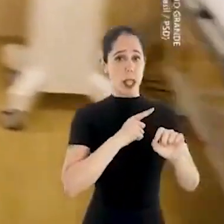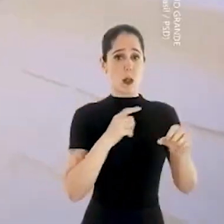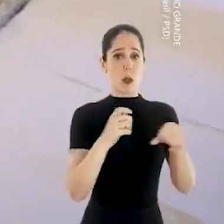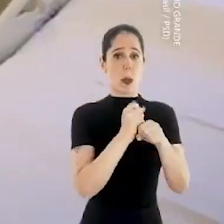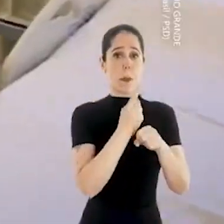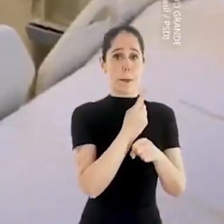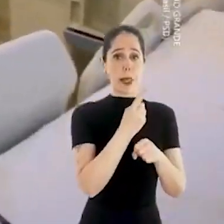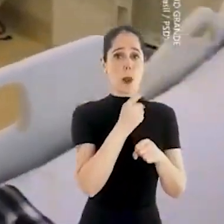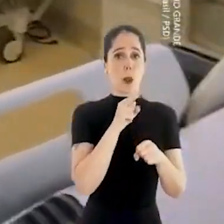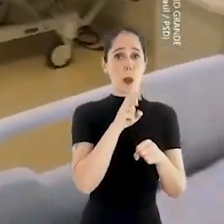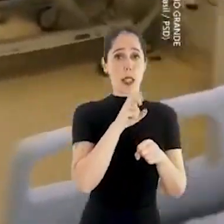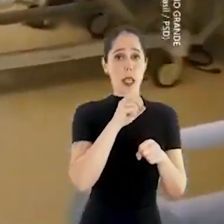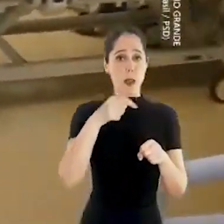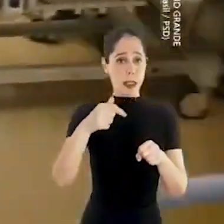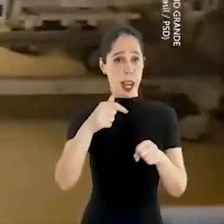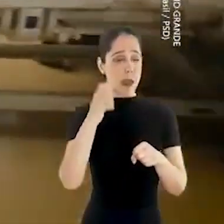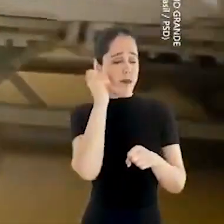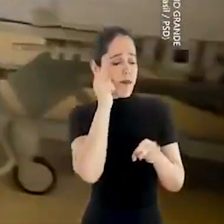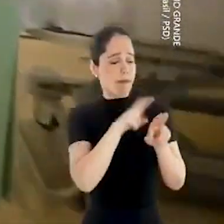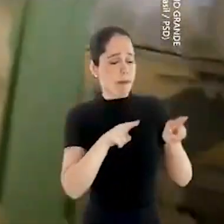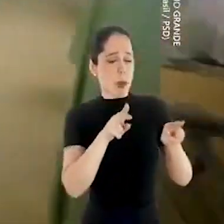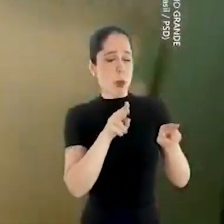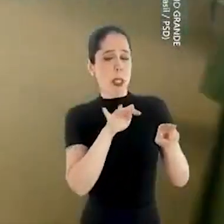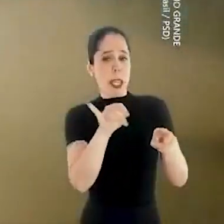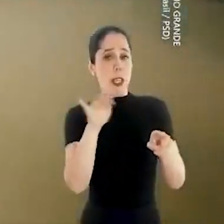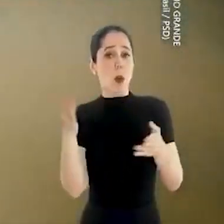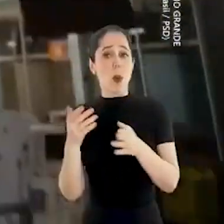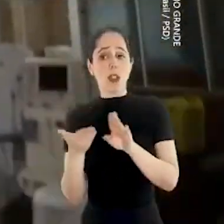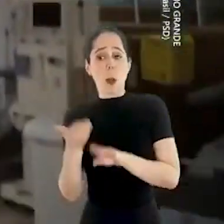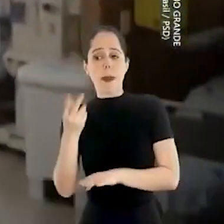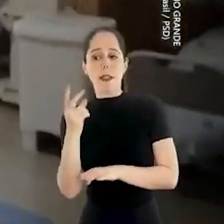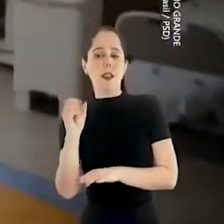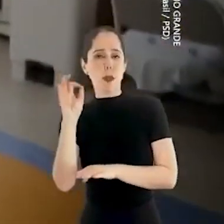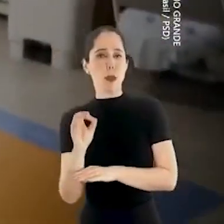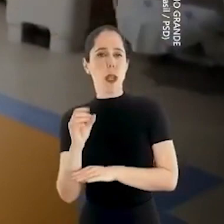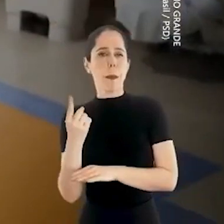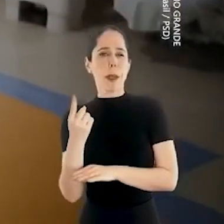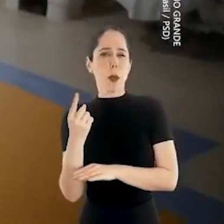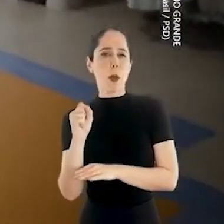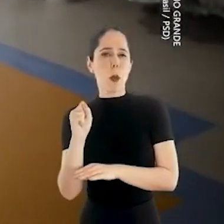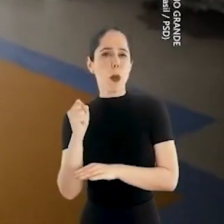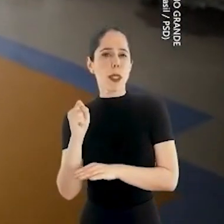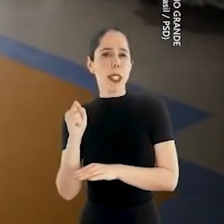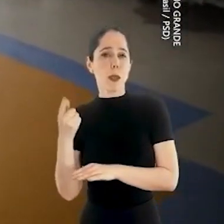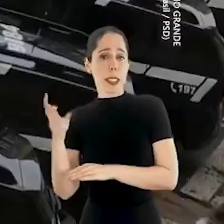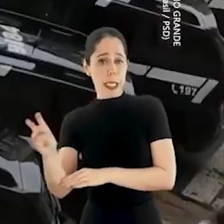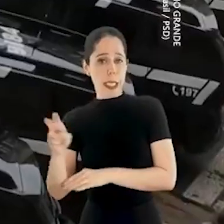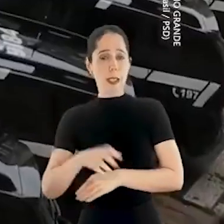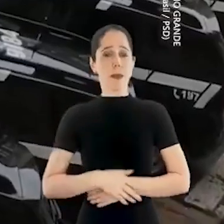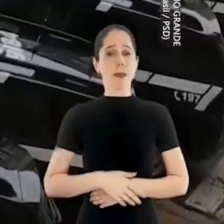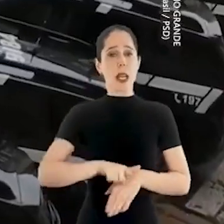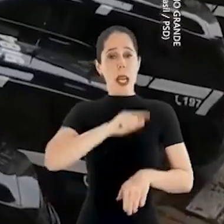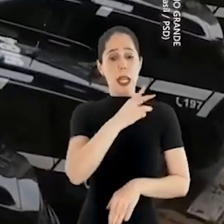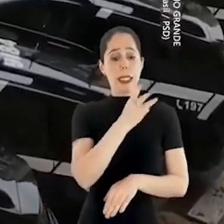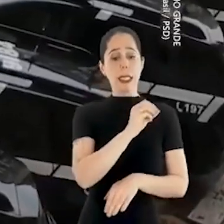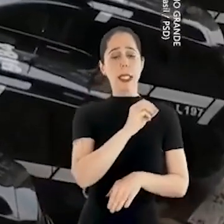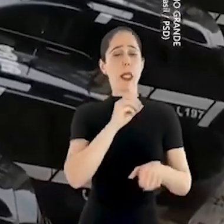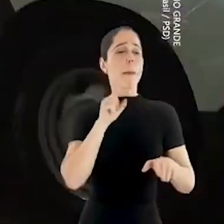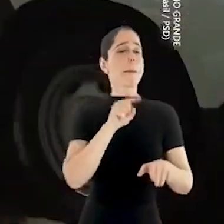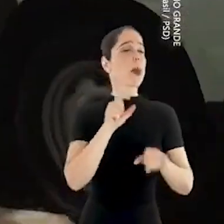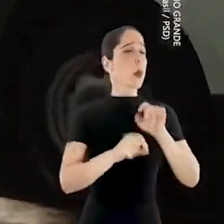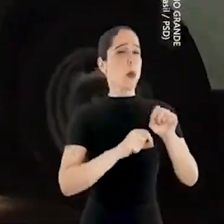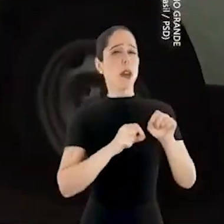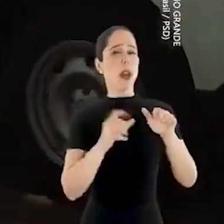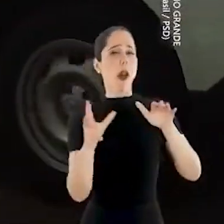tinha 1.507 leitos de UTI. Hoje aumentou 20% para 1.815. Antes eram 30